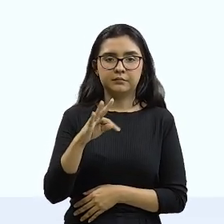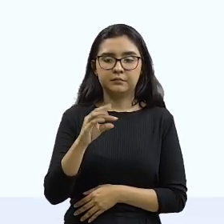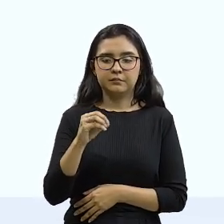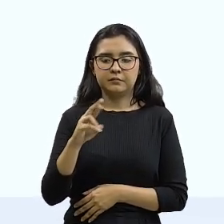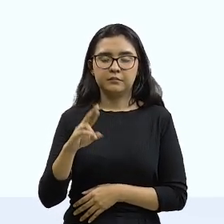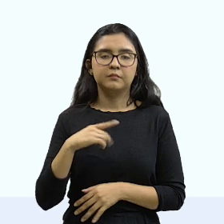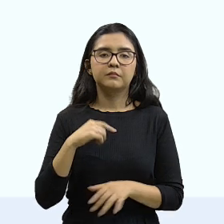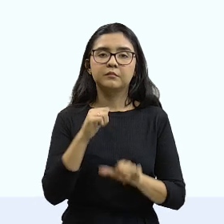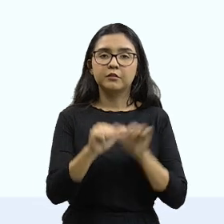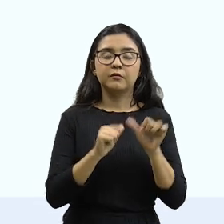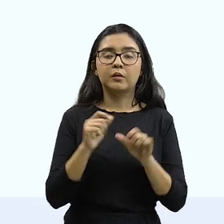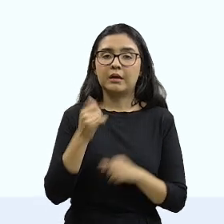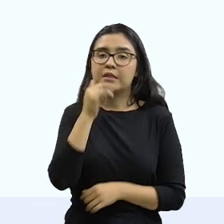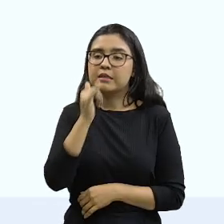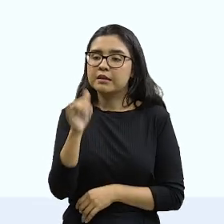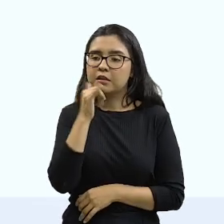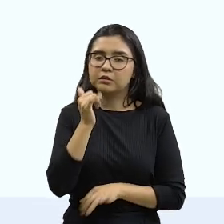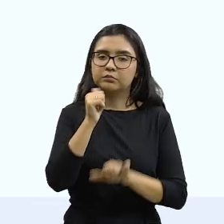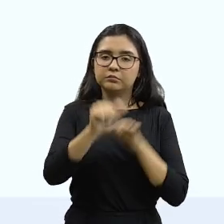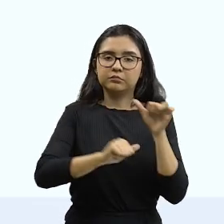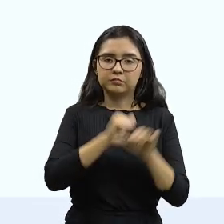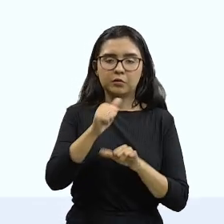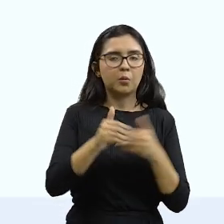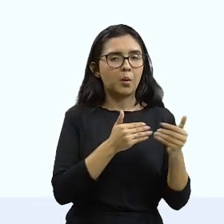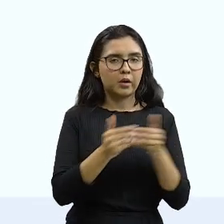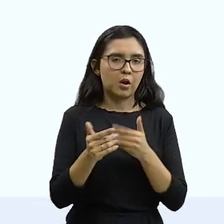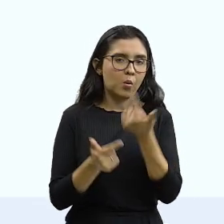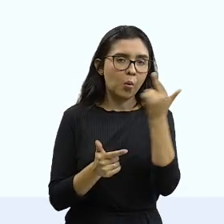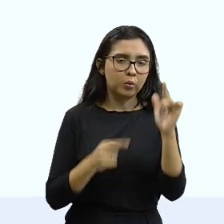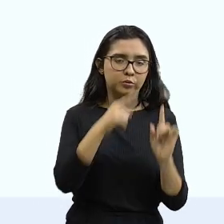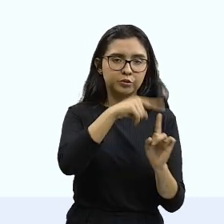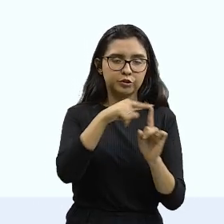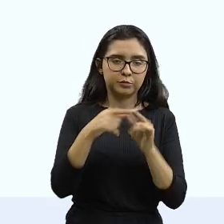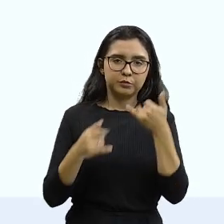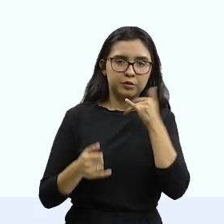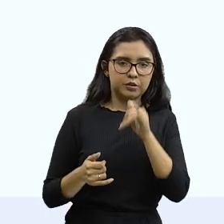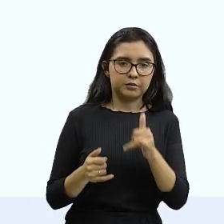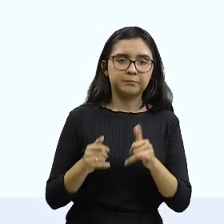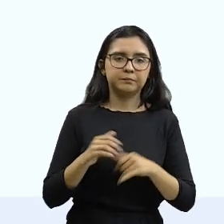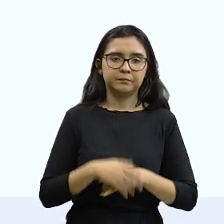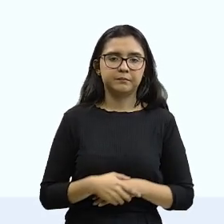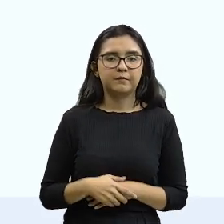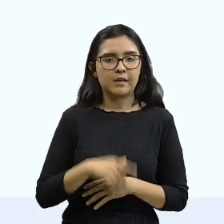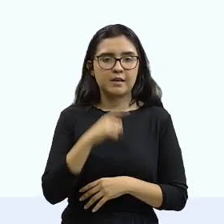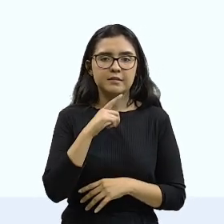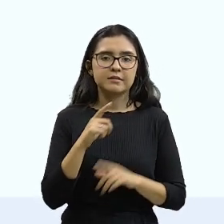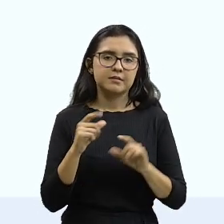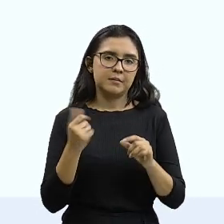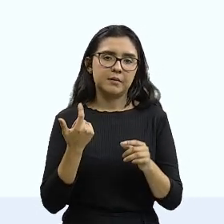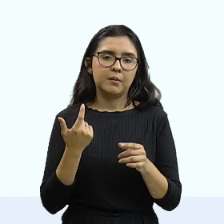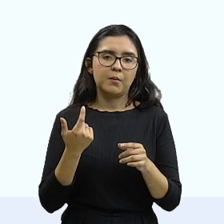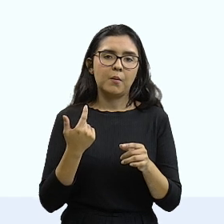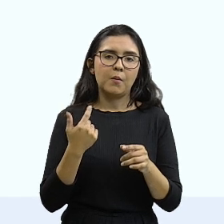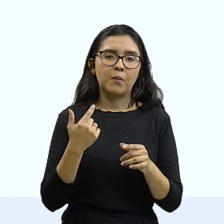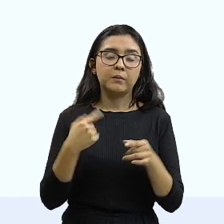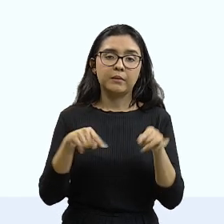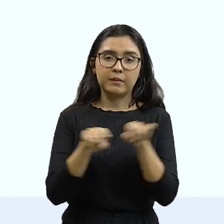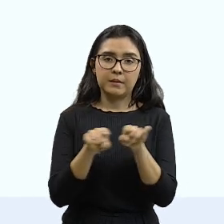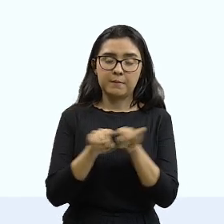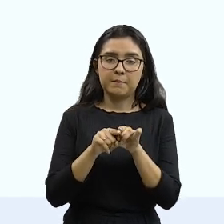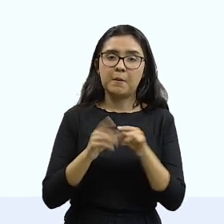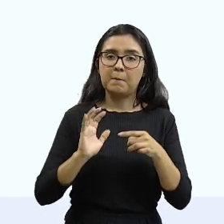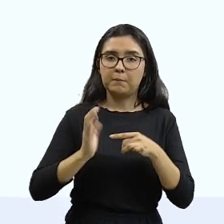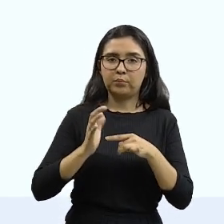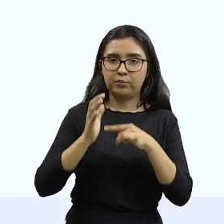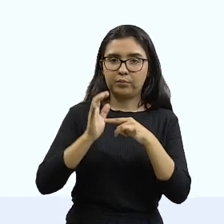energia elétrica em uma energia qualquer. Exemplo, motores elétricos. Motores elétricos recebem